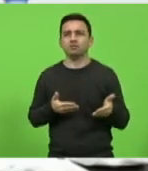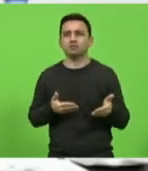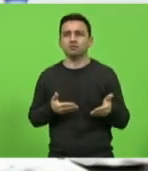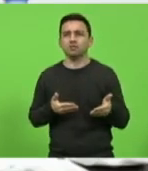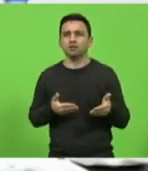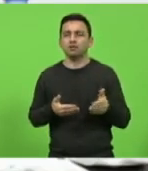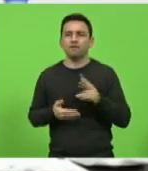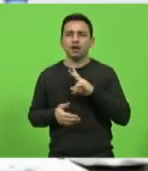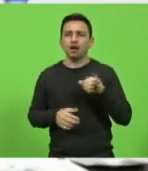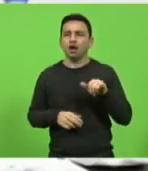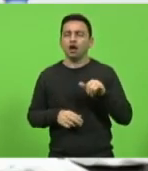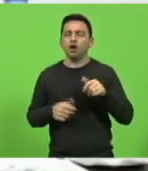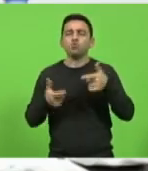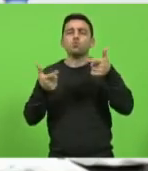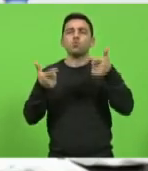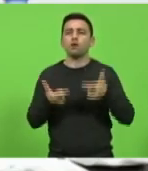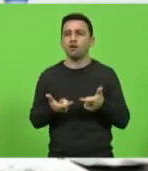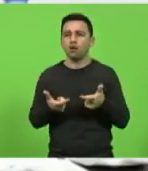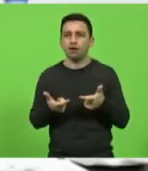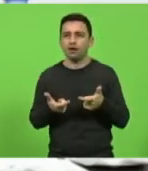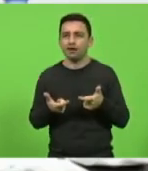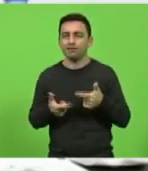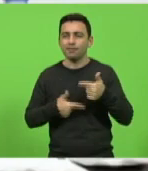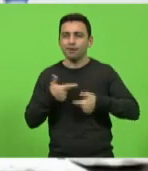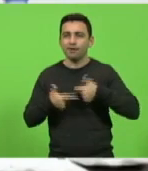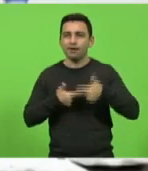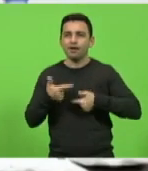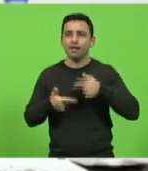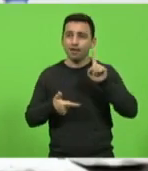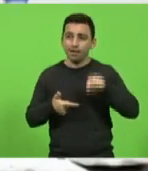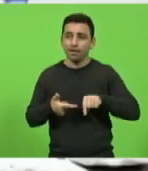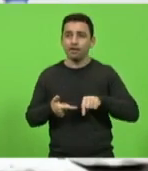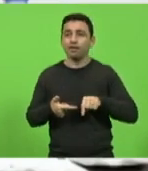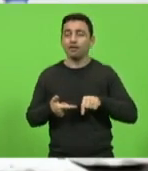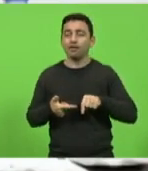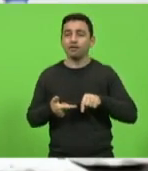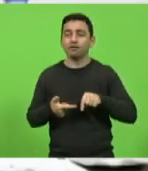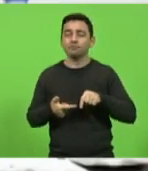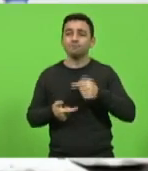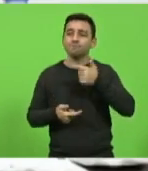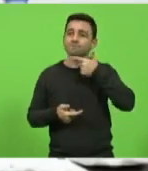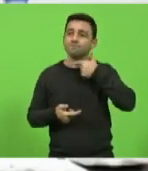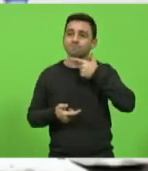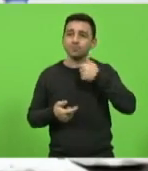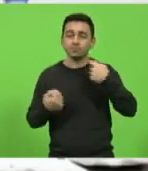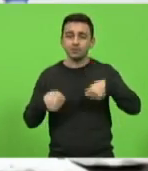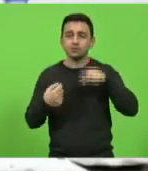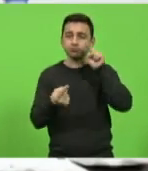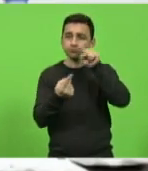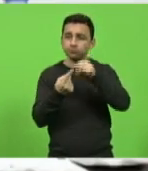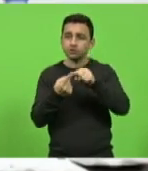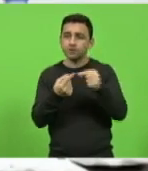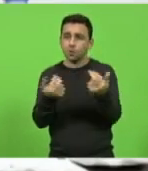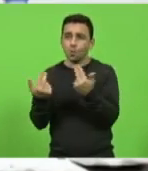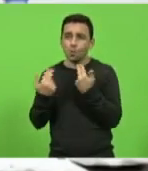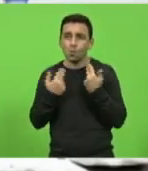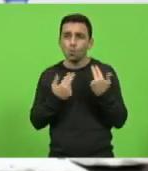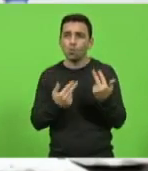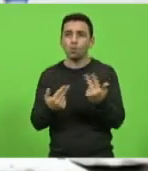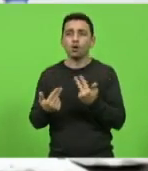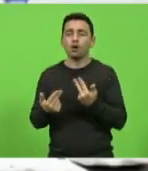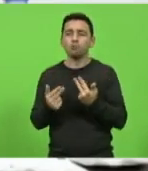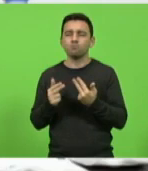assento o que importa servimos todos os mesmos desígnios e devemos partilhar do mesmo